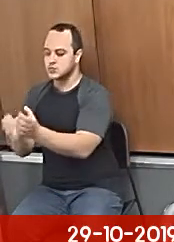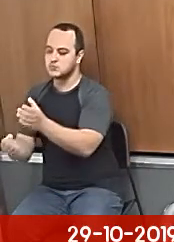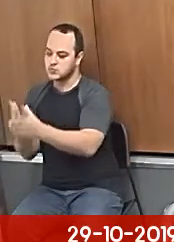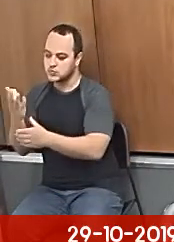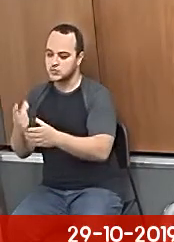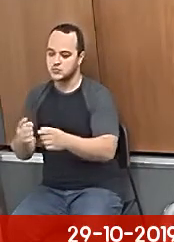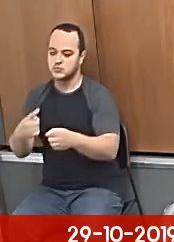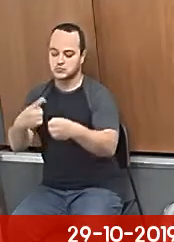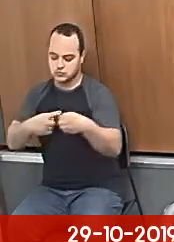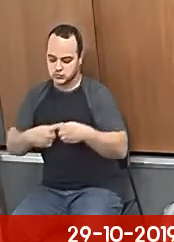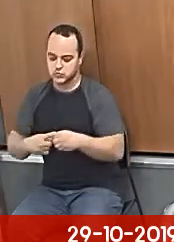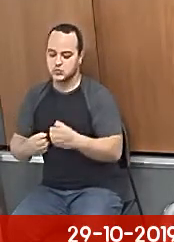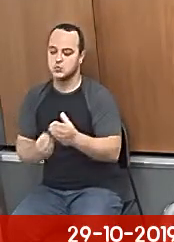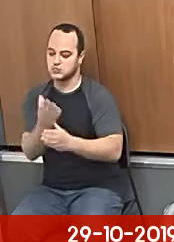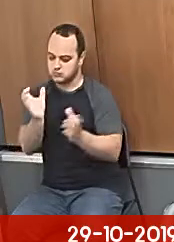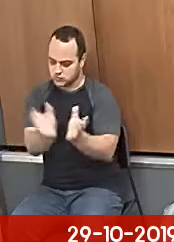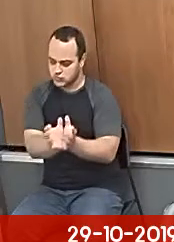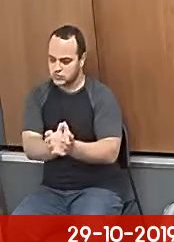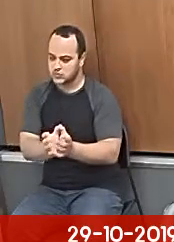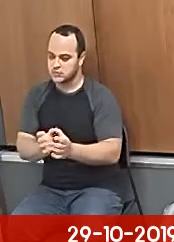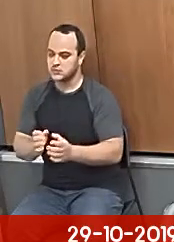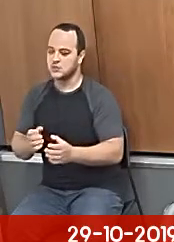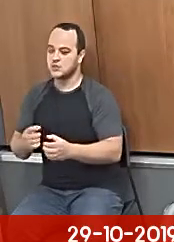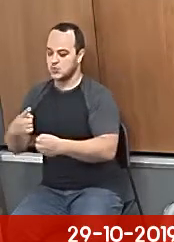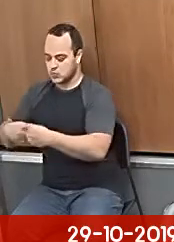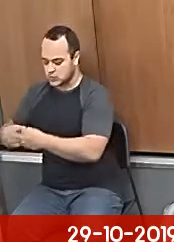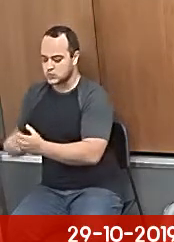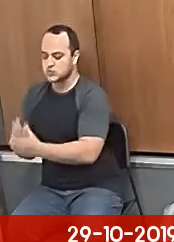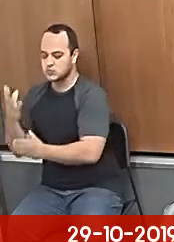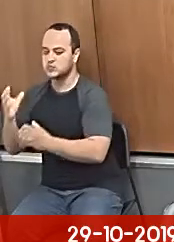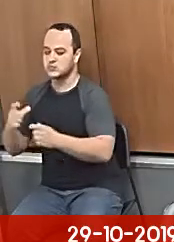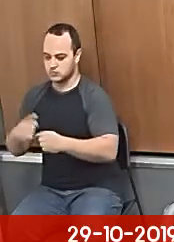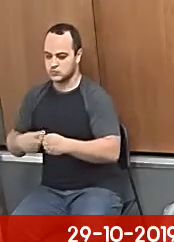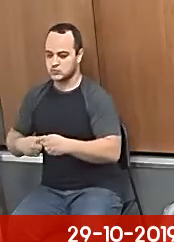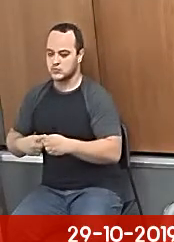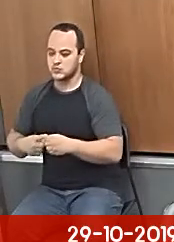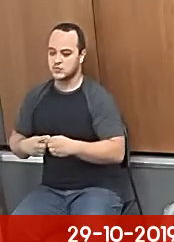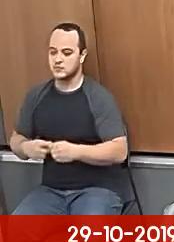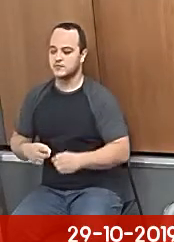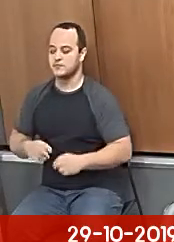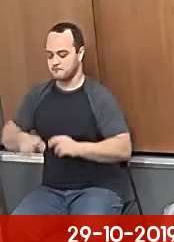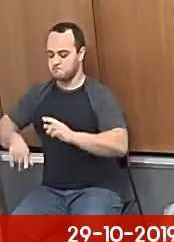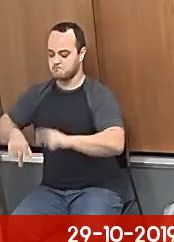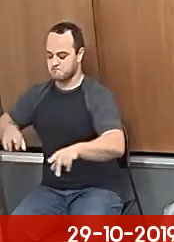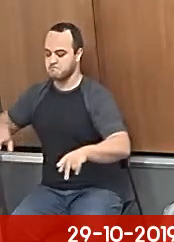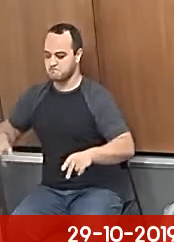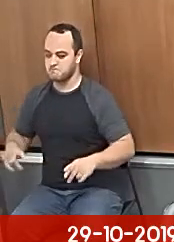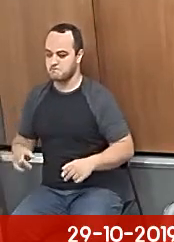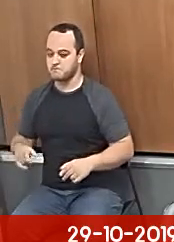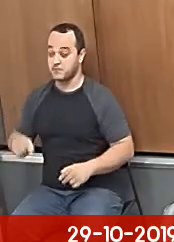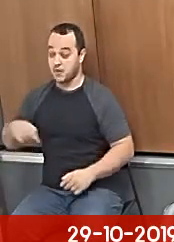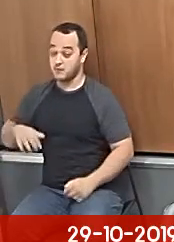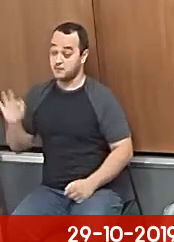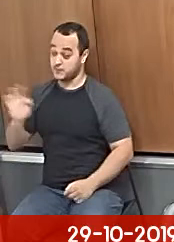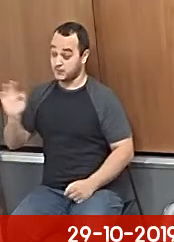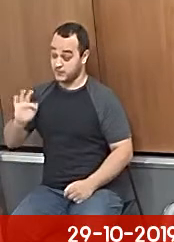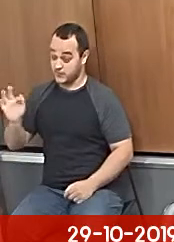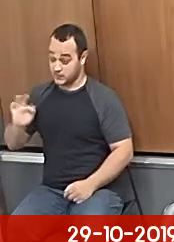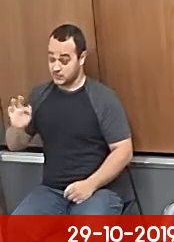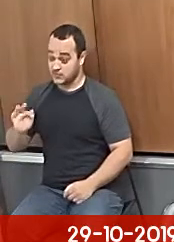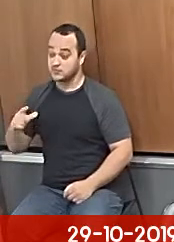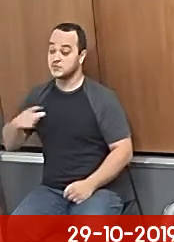do Henrique. E pega o time do Edivaldo e é o time de Belo Horizonte. Em fevereiro desse ano, vão ter a Copa